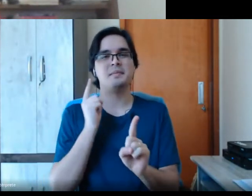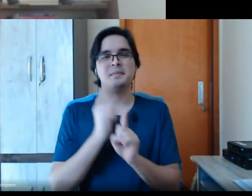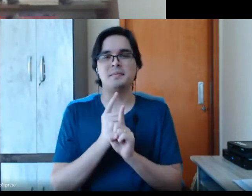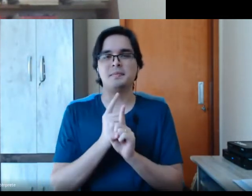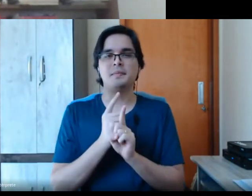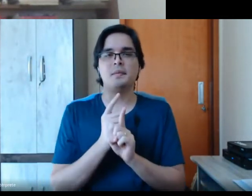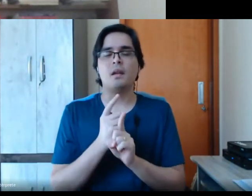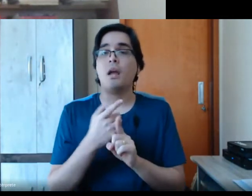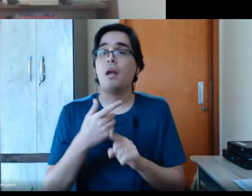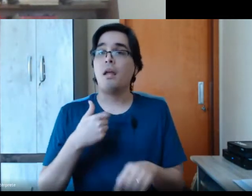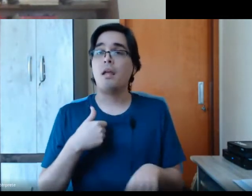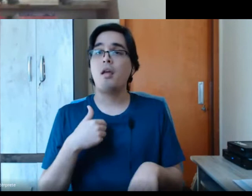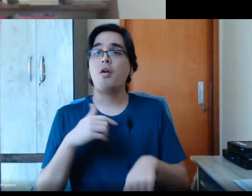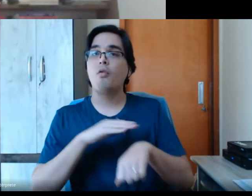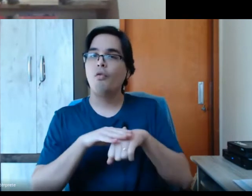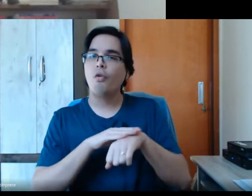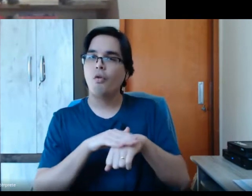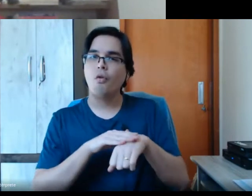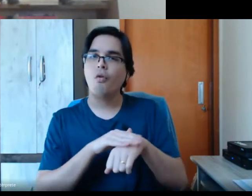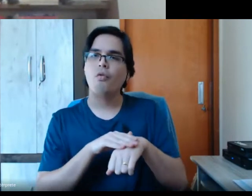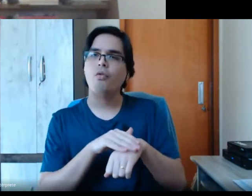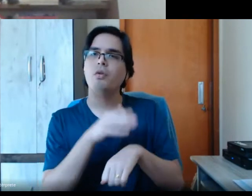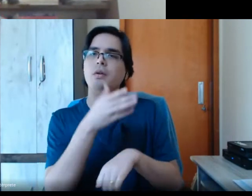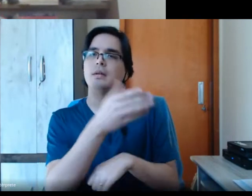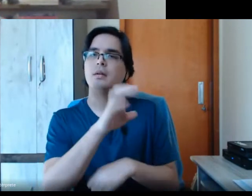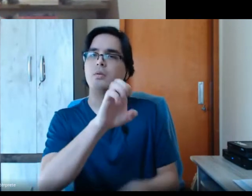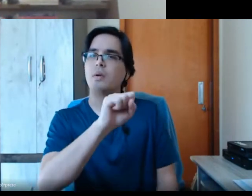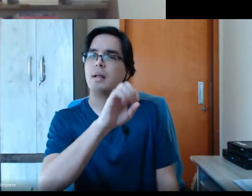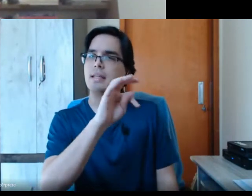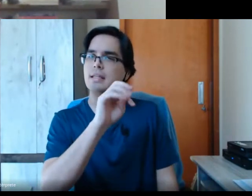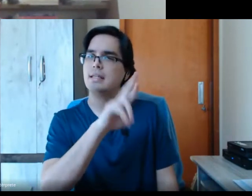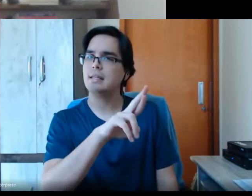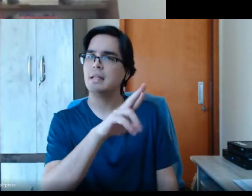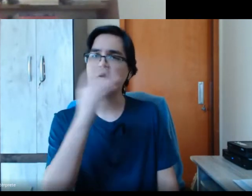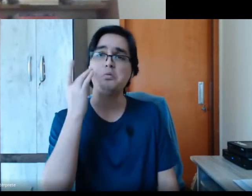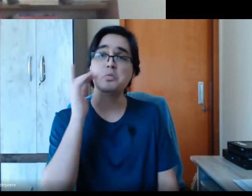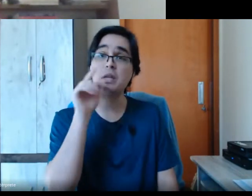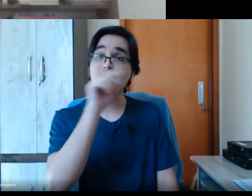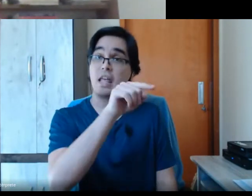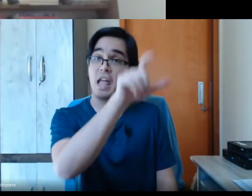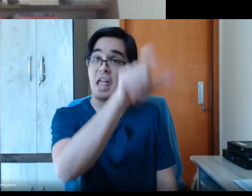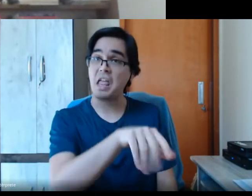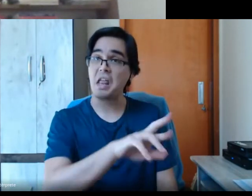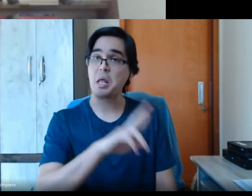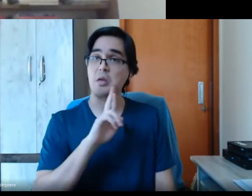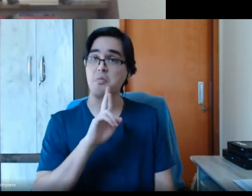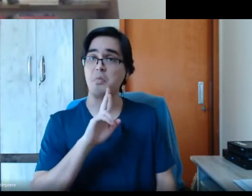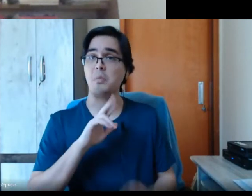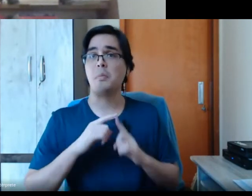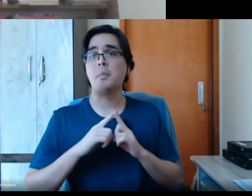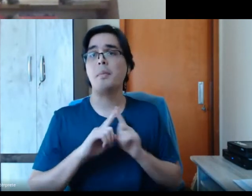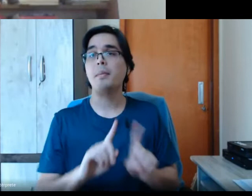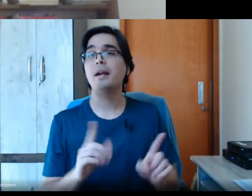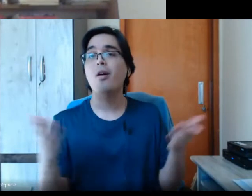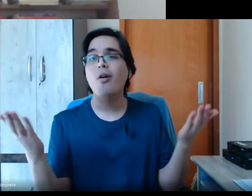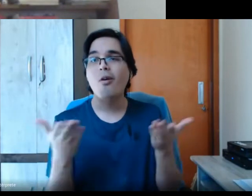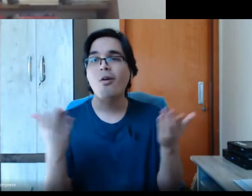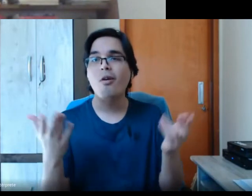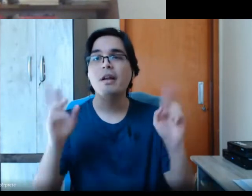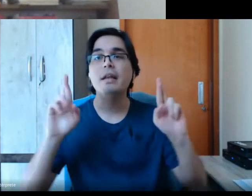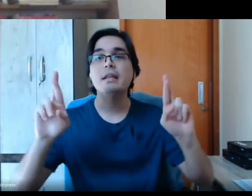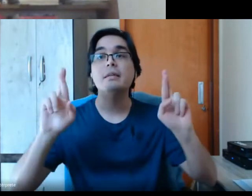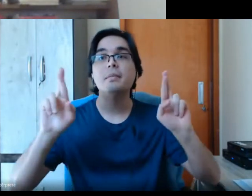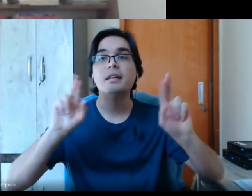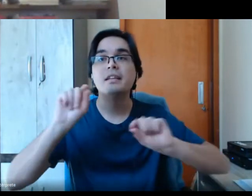essa que vem sempre, que sempre é recorrente, em relação à bibliografia, né? No plano de ensino, há 3 momentos de